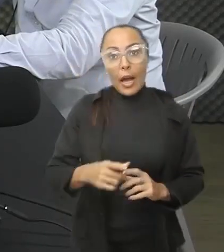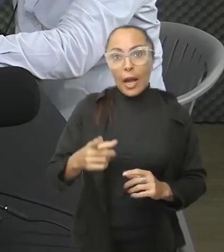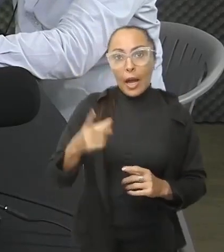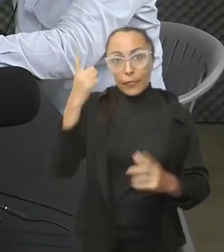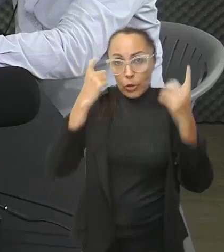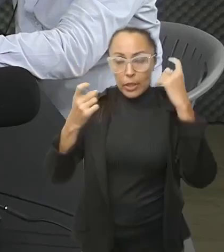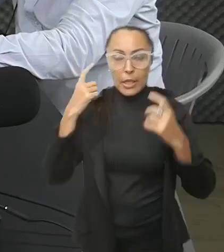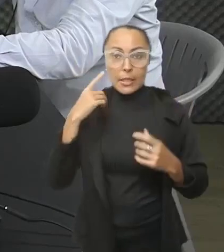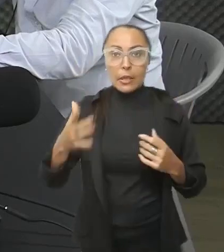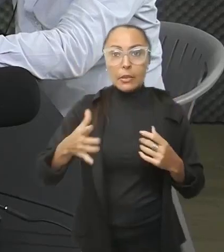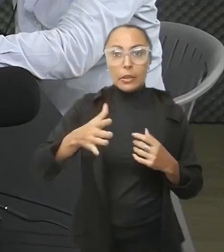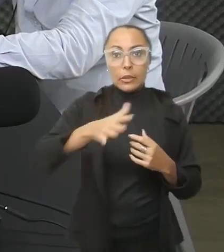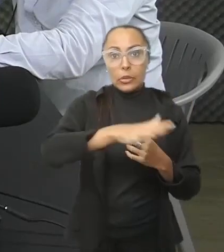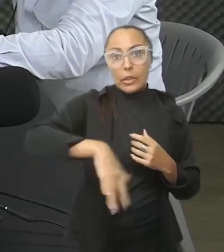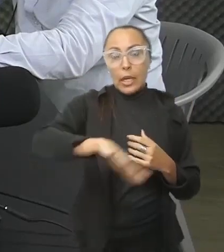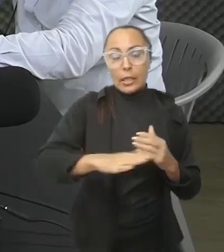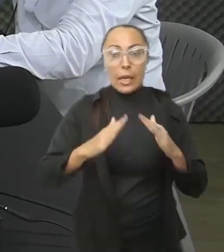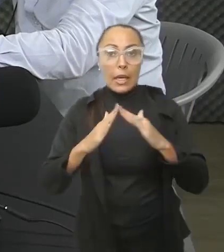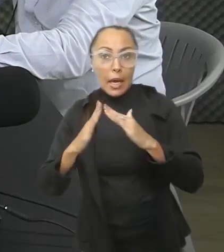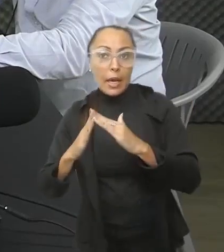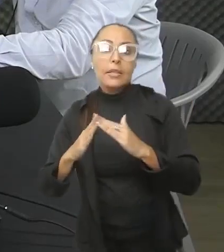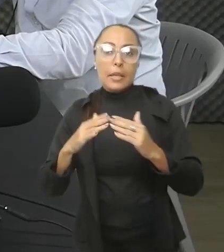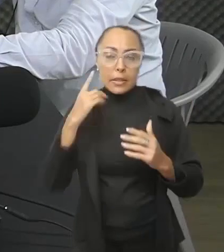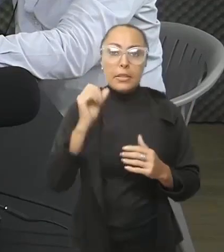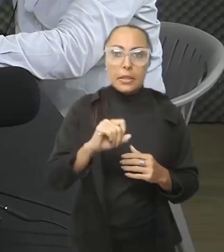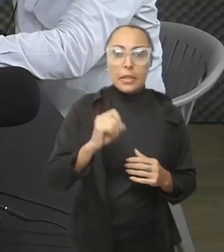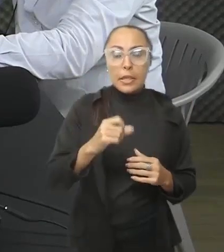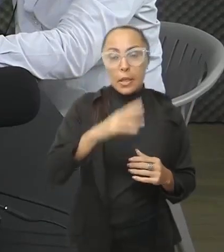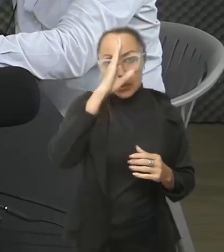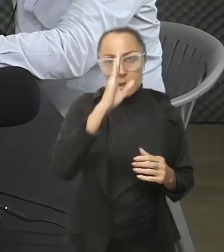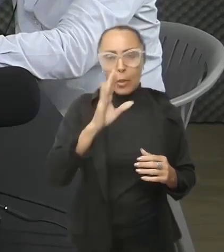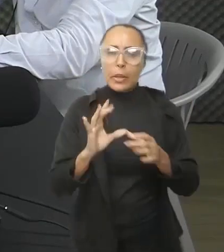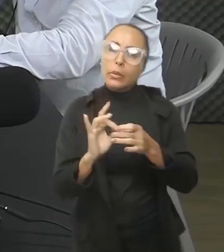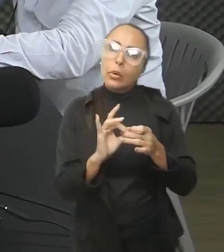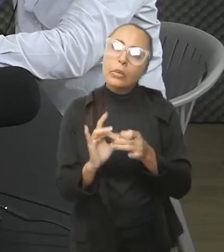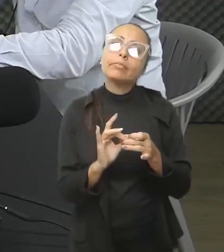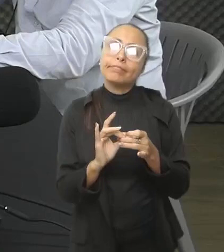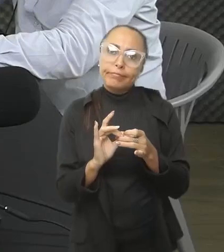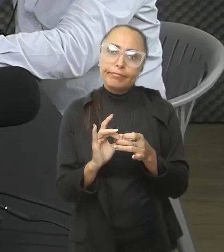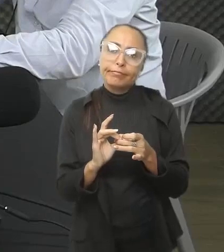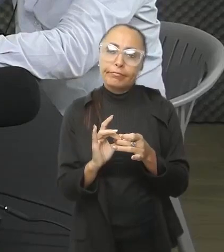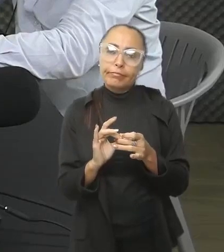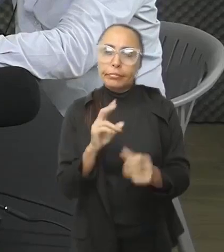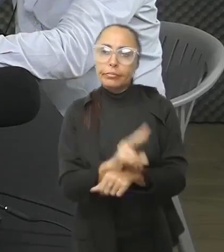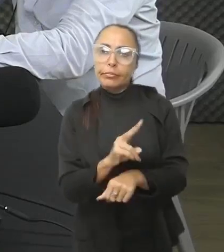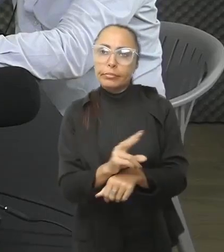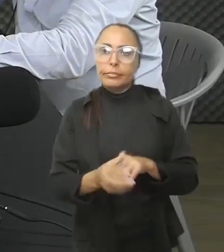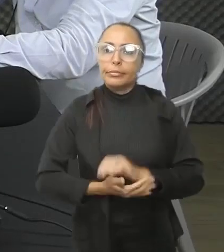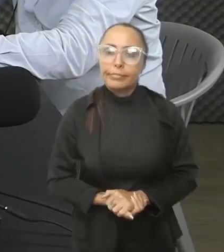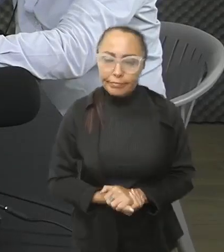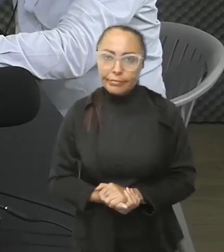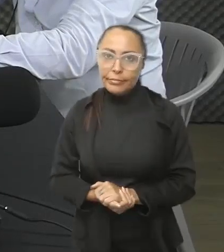casas ou não está na casa do vizinho, e principalmente haver aqui uma união dessa rede de proteção. Essa união,